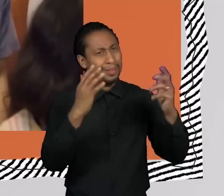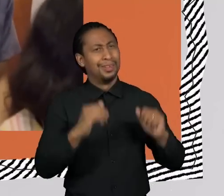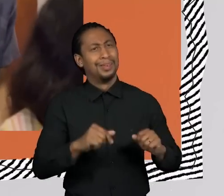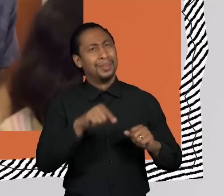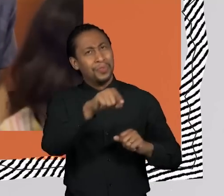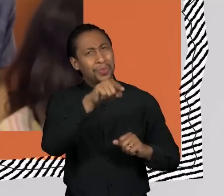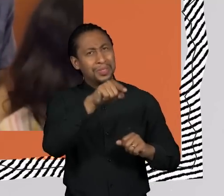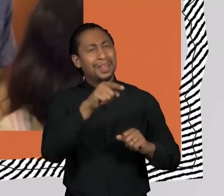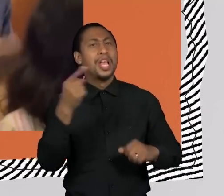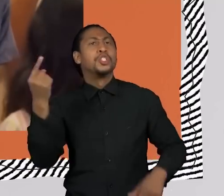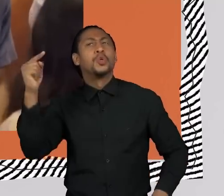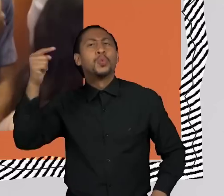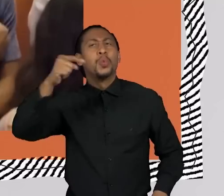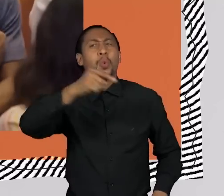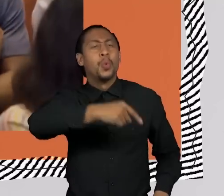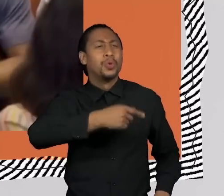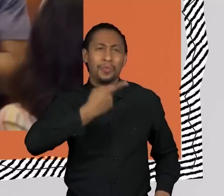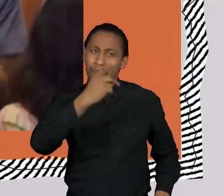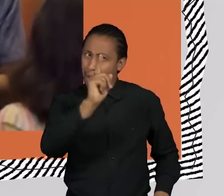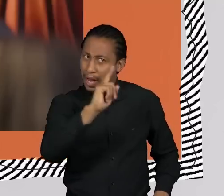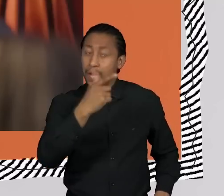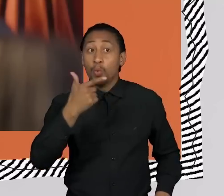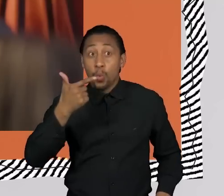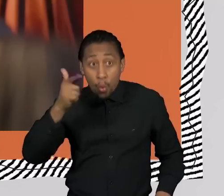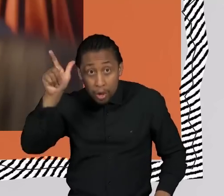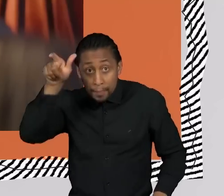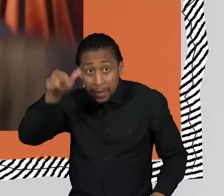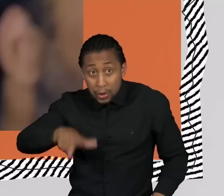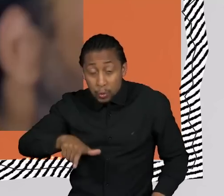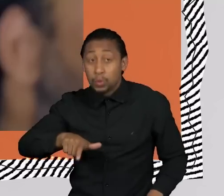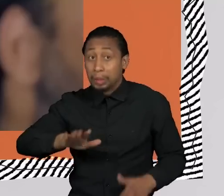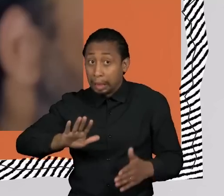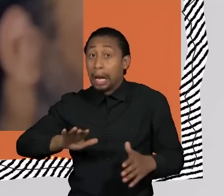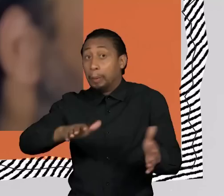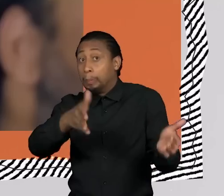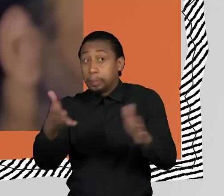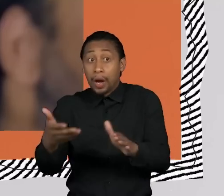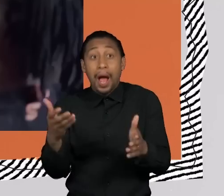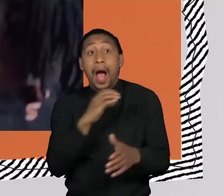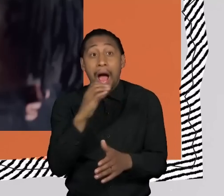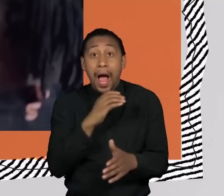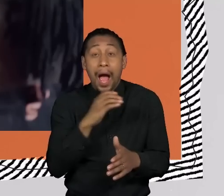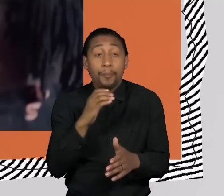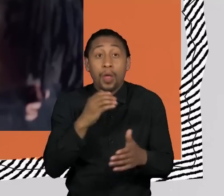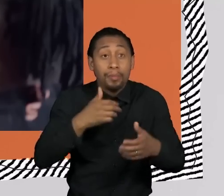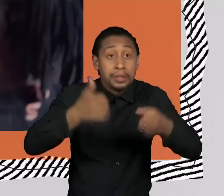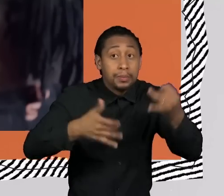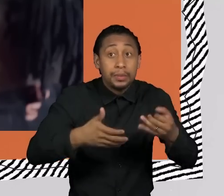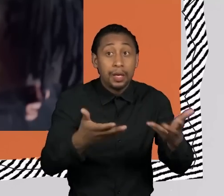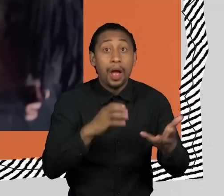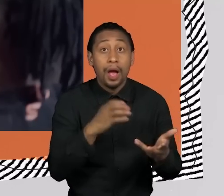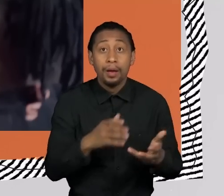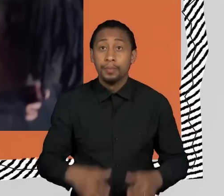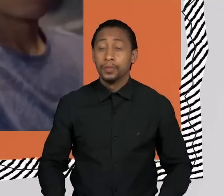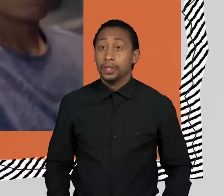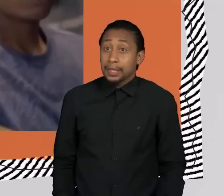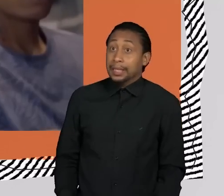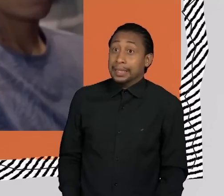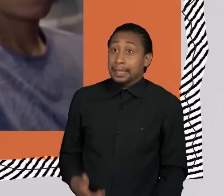vieram de longe, porque o último cara que falou que era de Roraima tá no corredor do Souza Aguiar até hoje. Bora, pô, vai pra lá logo. A gente mora no Leblon.